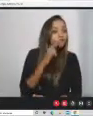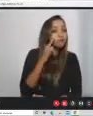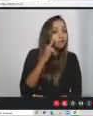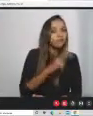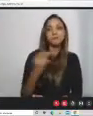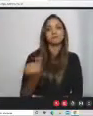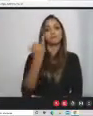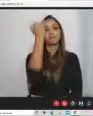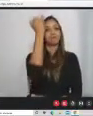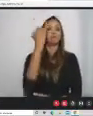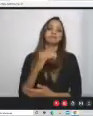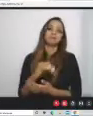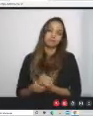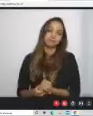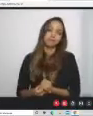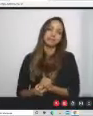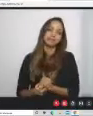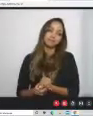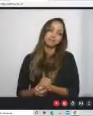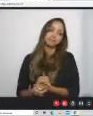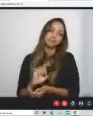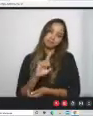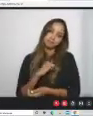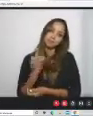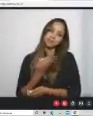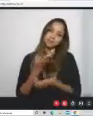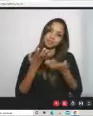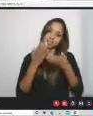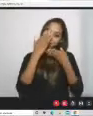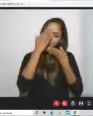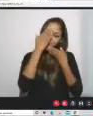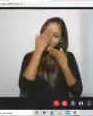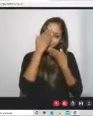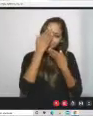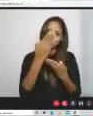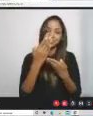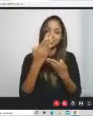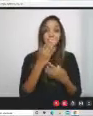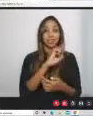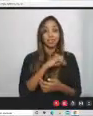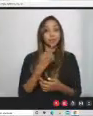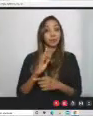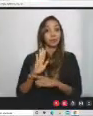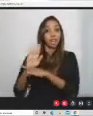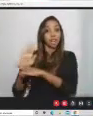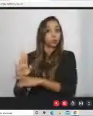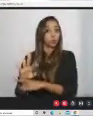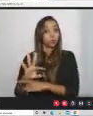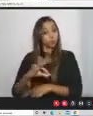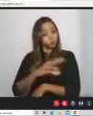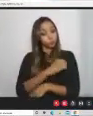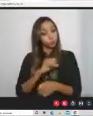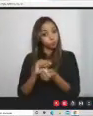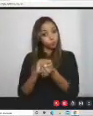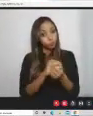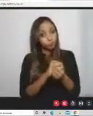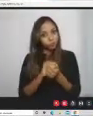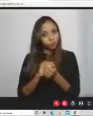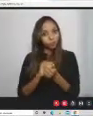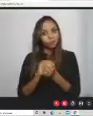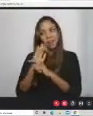E a gente está aqui realmente para agradecer e a gente vai ajudar todos juntos, muitas famílias. E isso eu fico realmente